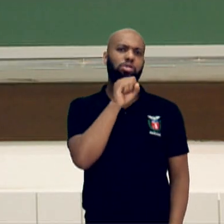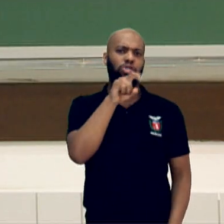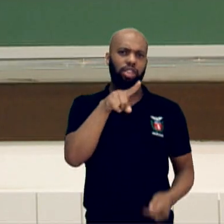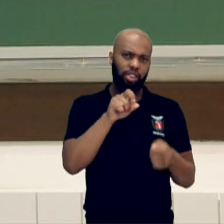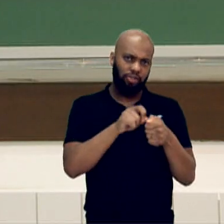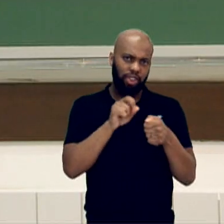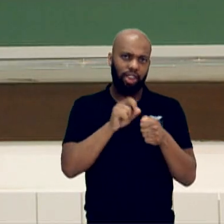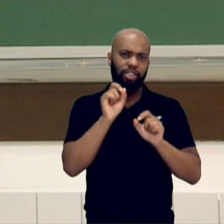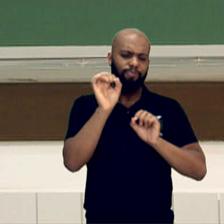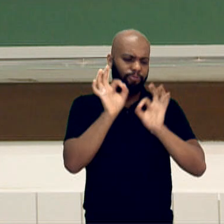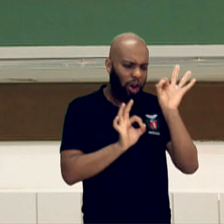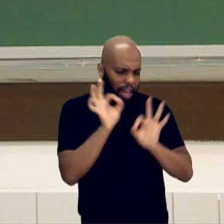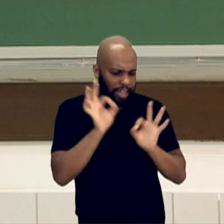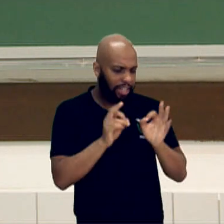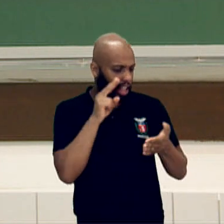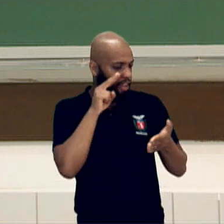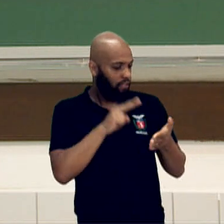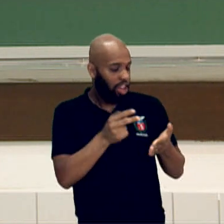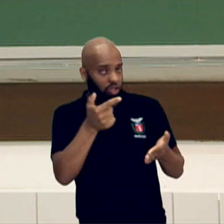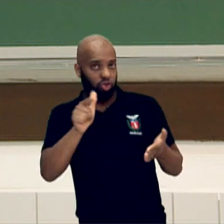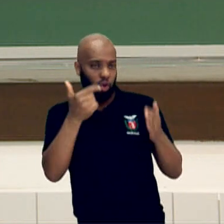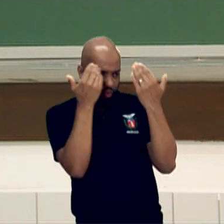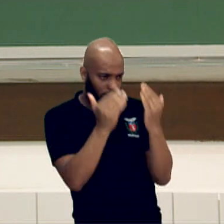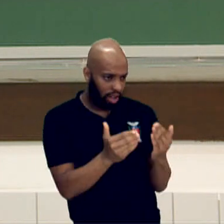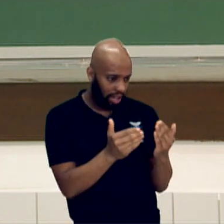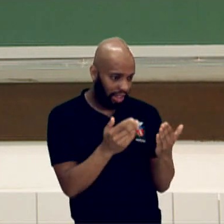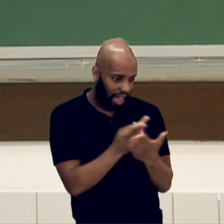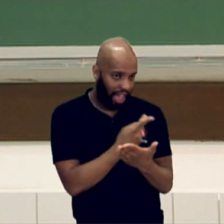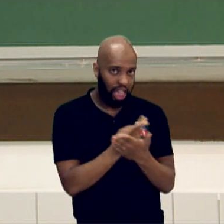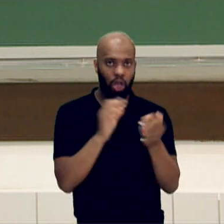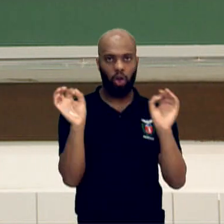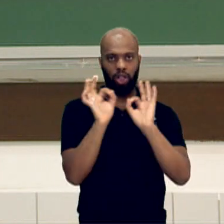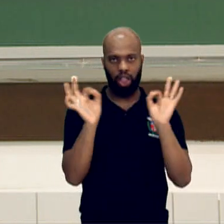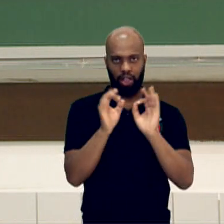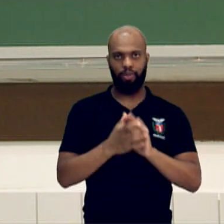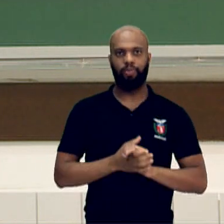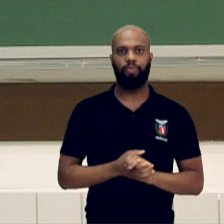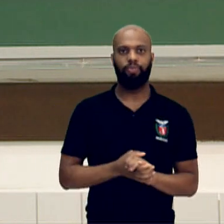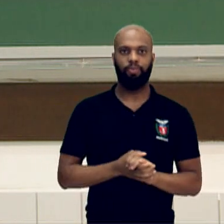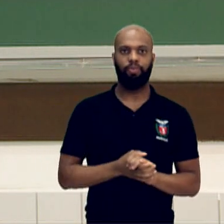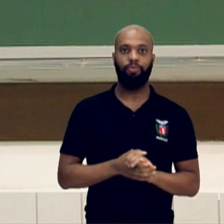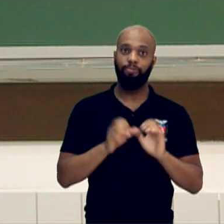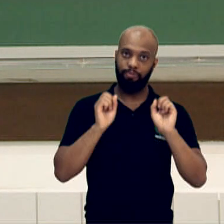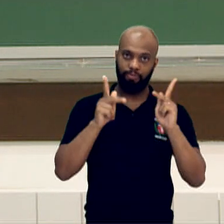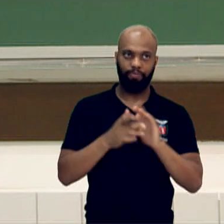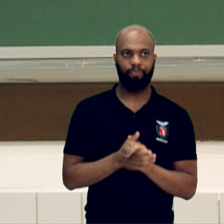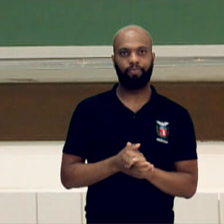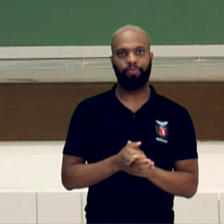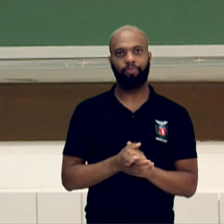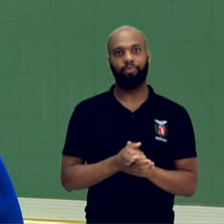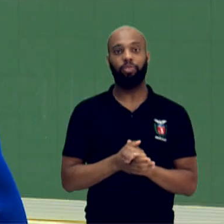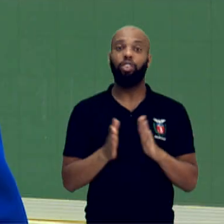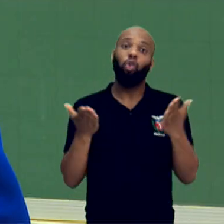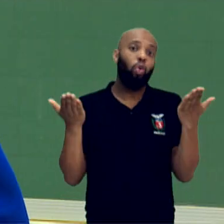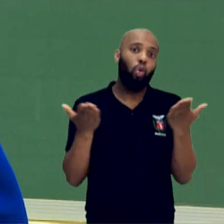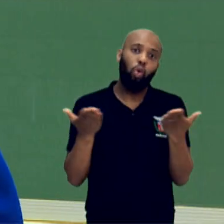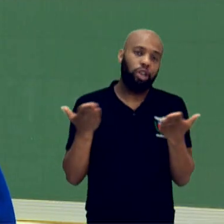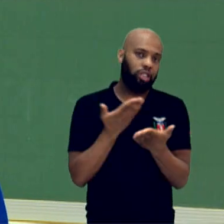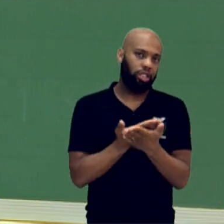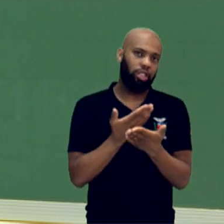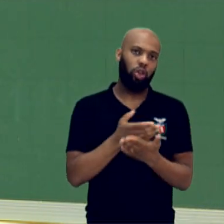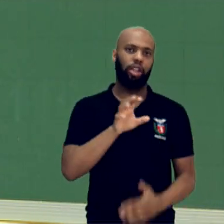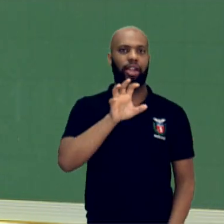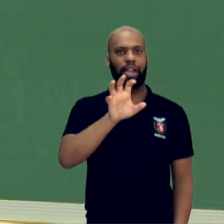você revisa tudo e não tem nenhum erro, tá certo? Então, por hoje é